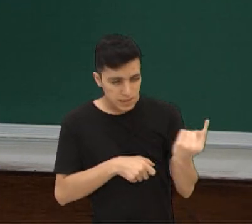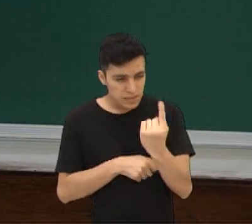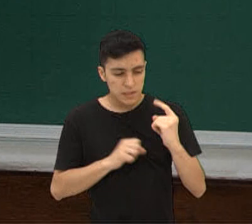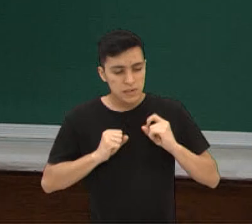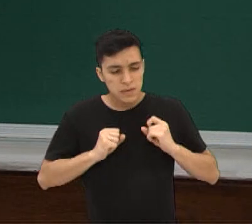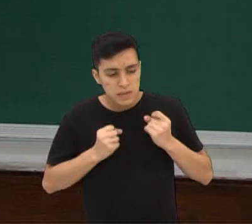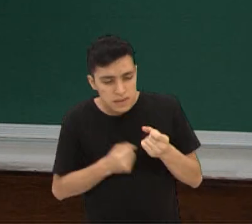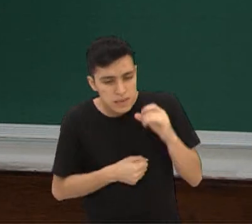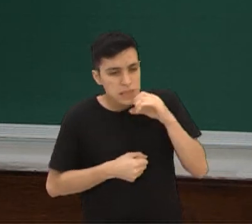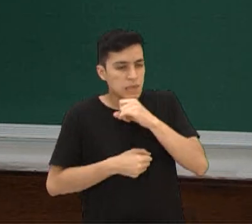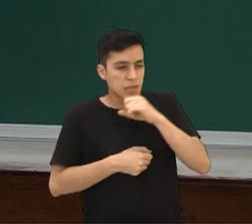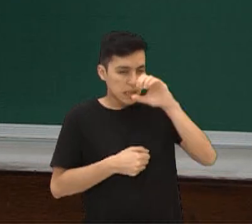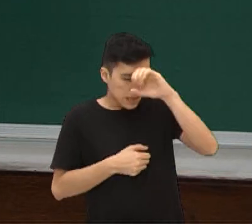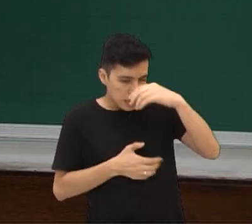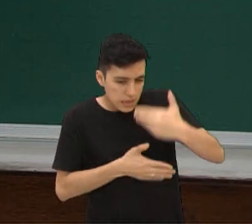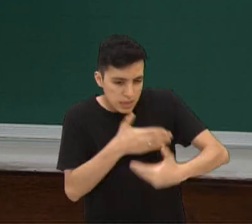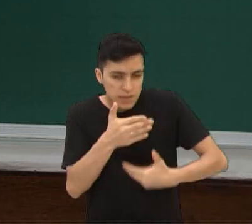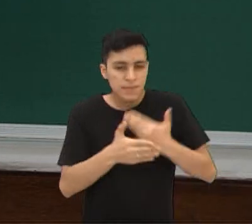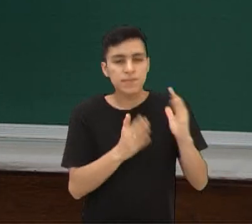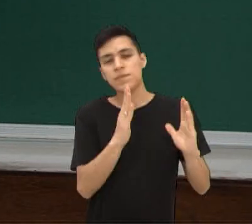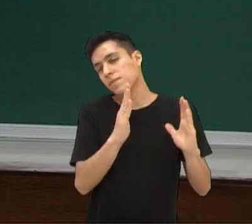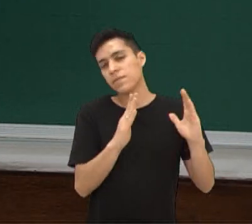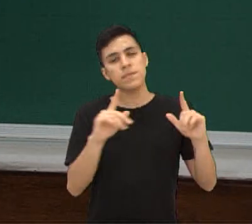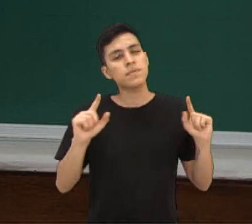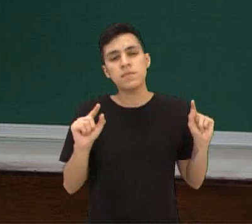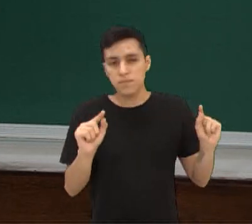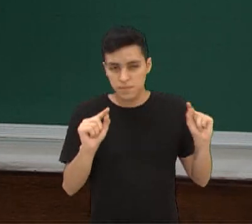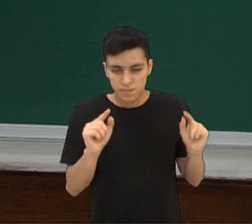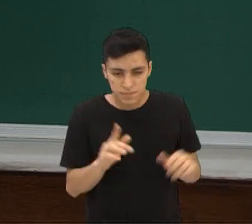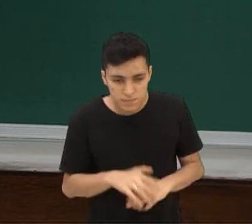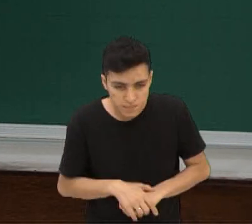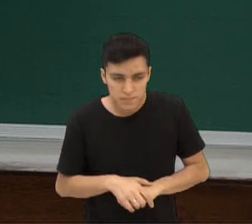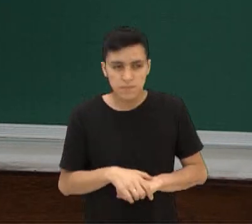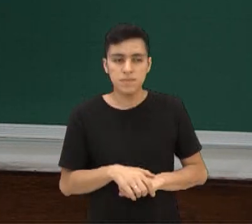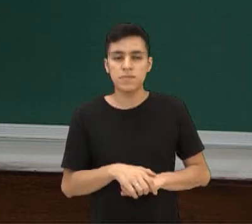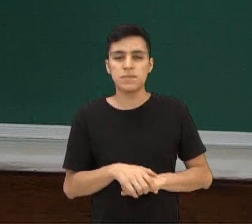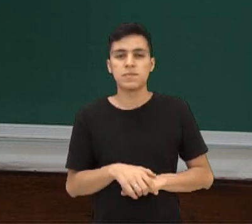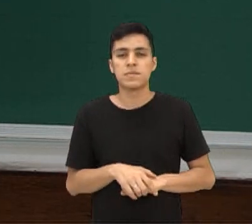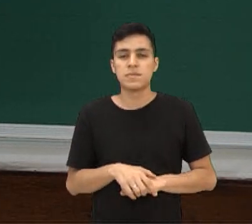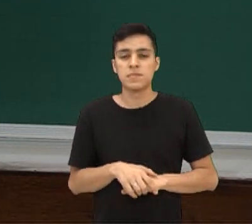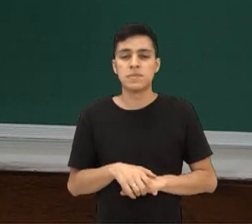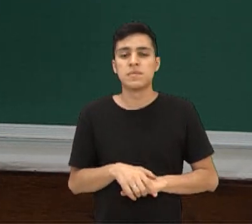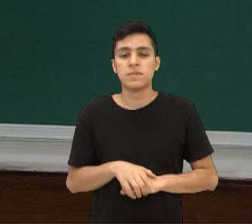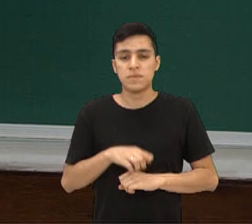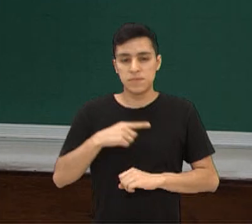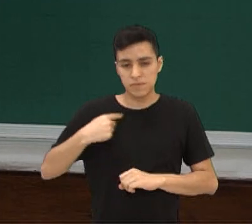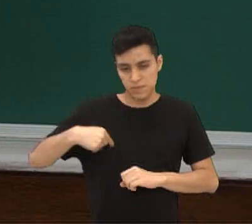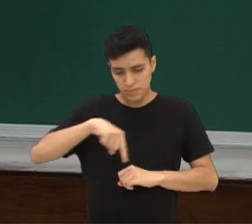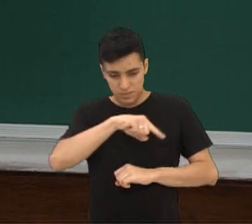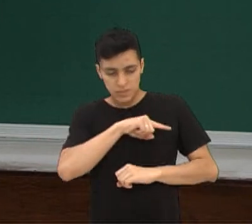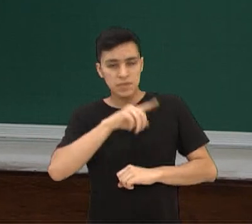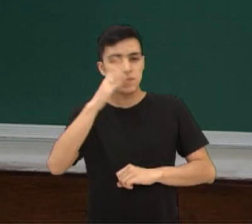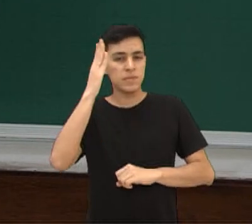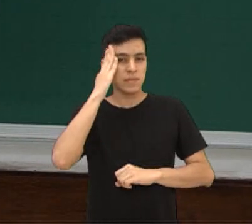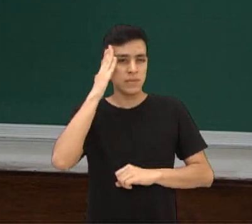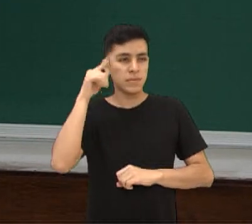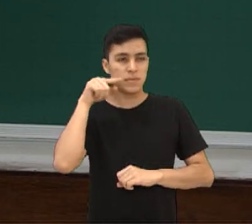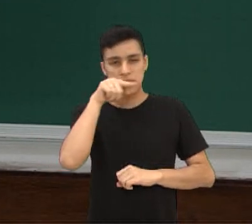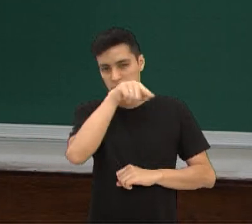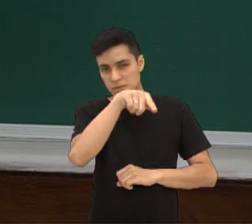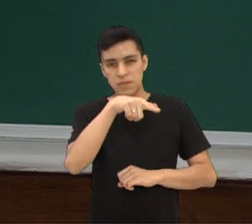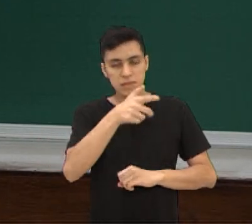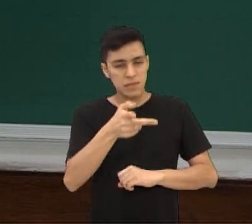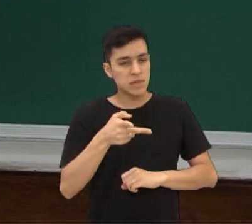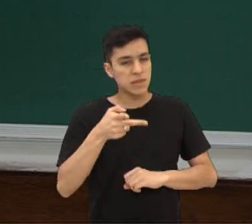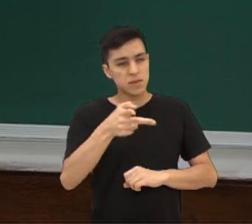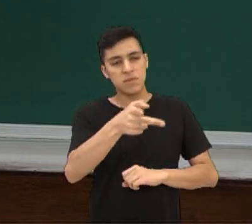muito rápido durante todo um tempo, nós mostramos que na grande extensão, ele